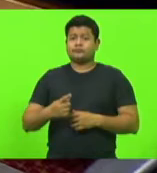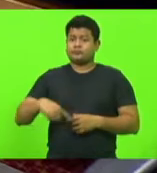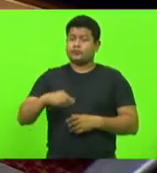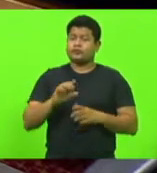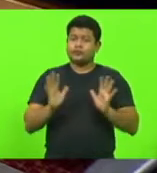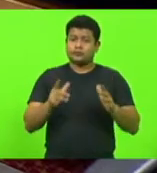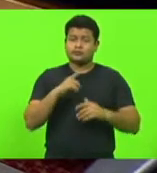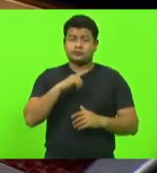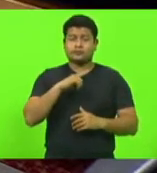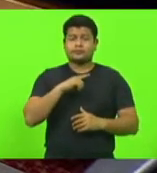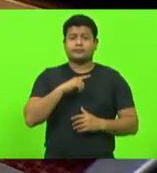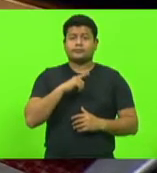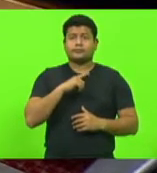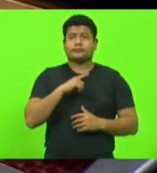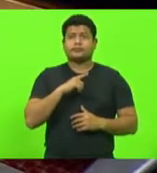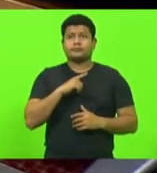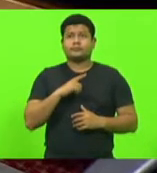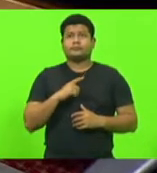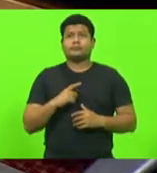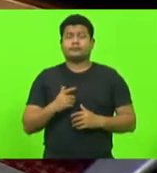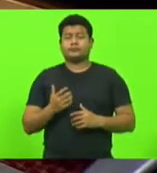hoje